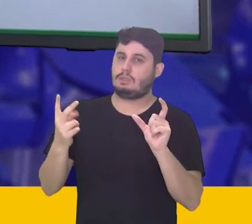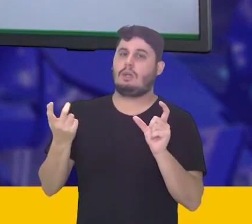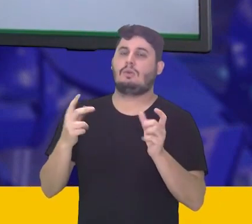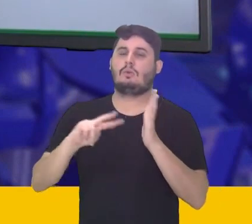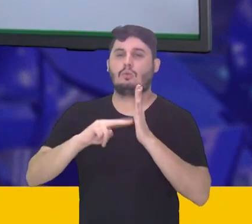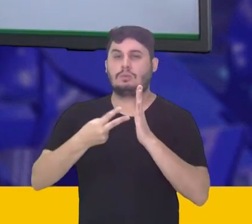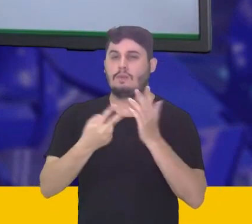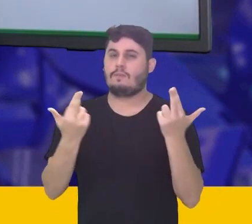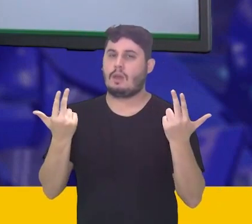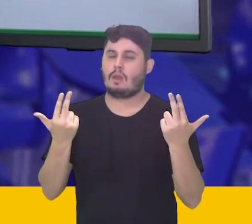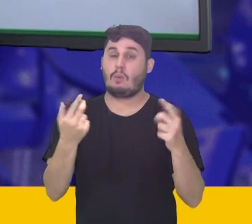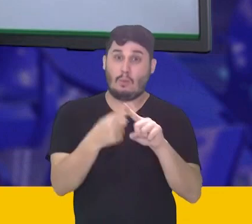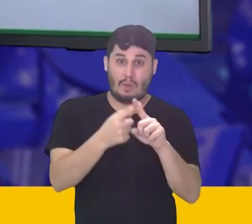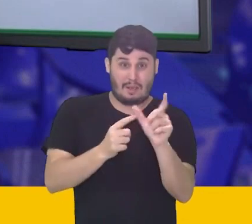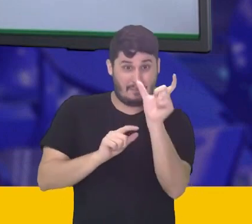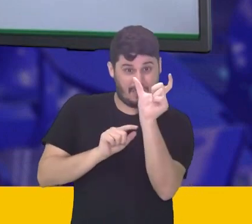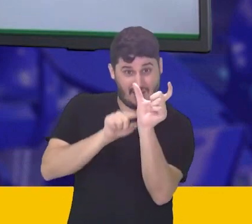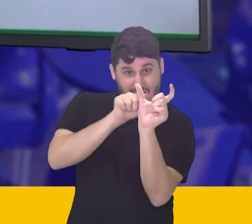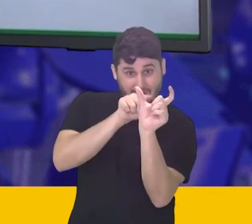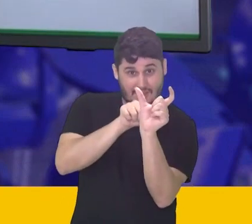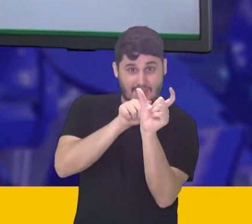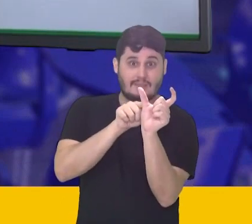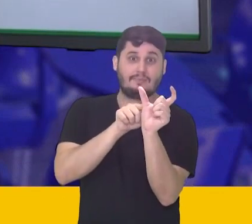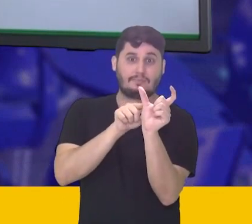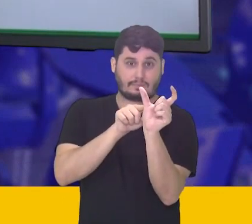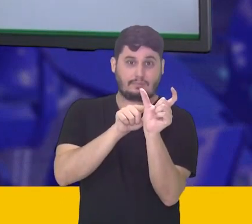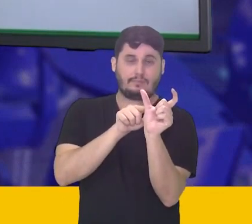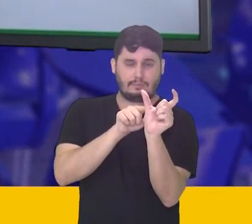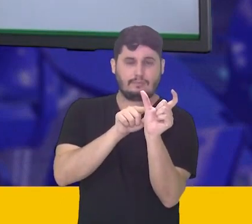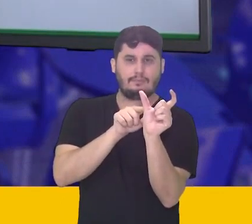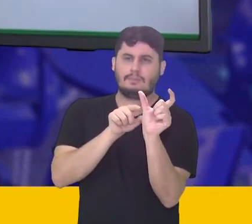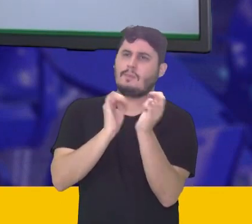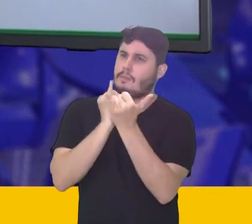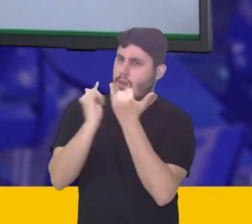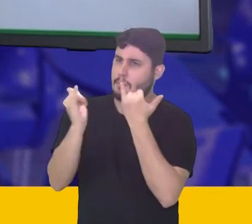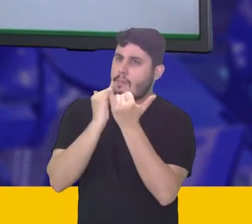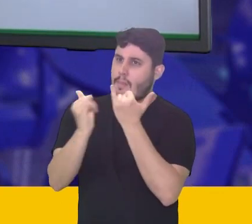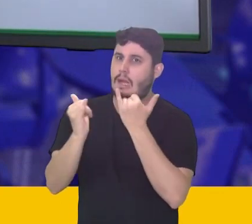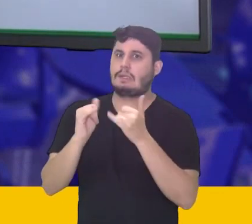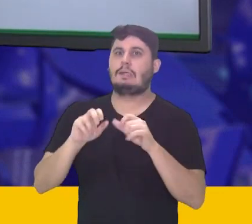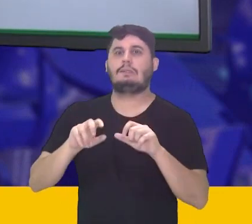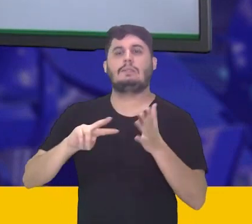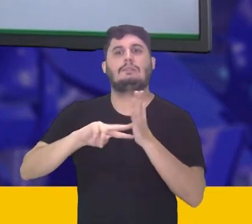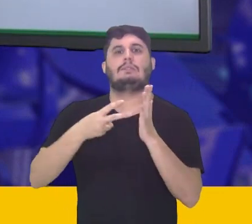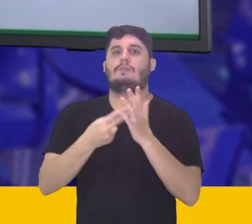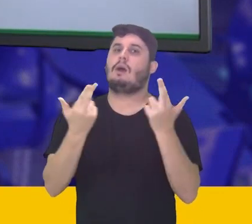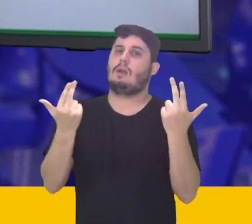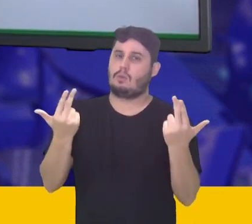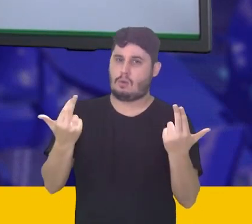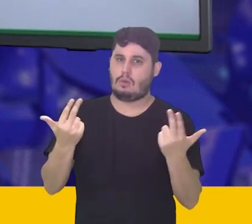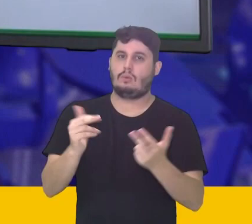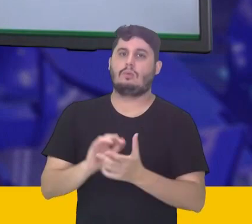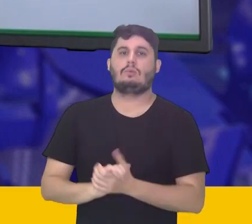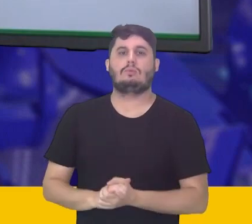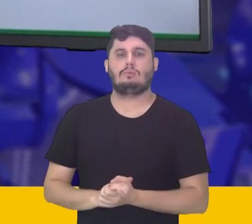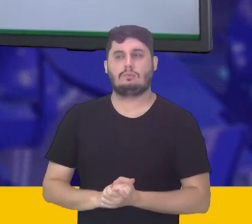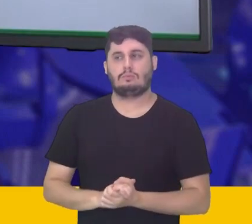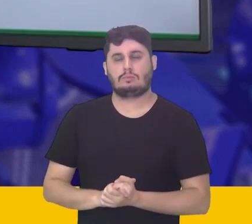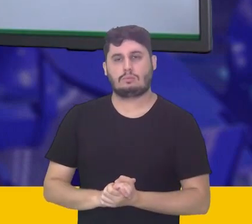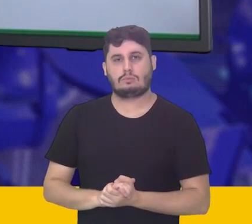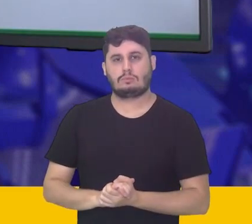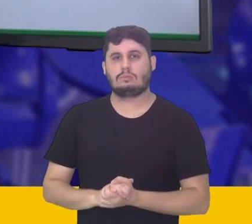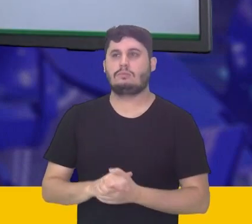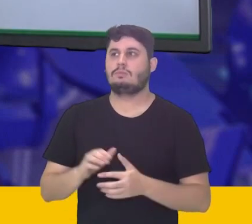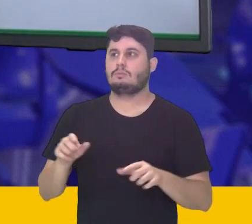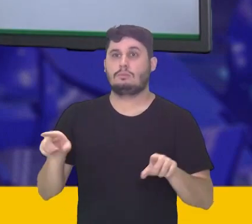inglesa. Escreve parecido e tem a mesma tradução, ok? Então, vamos dar